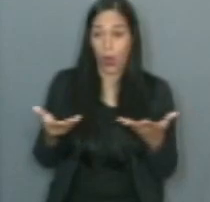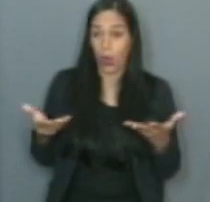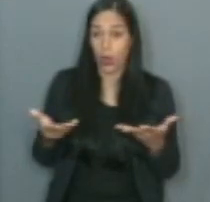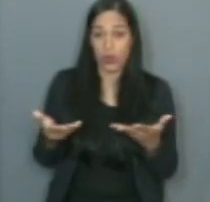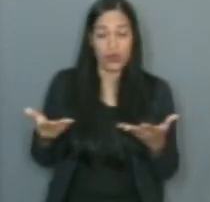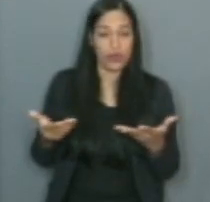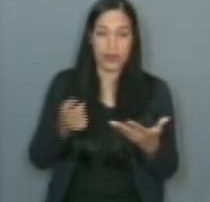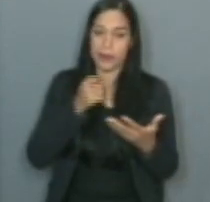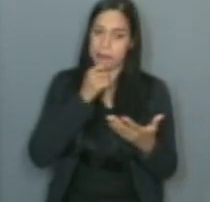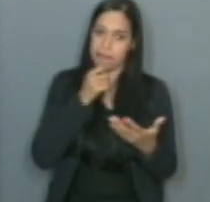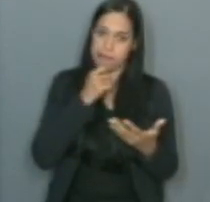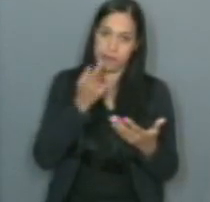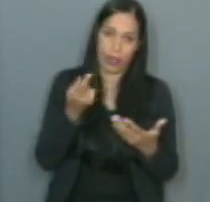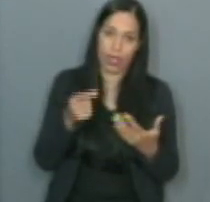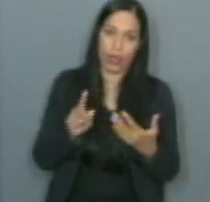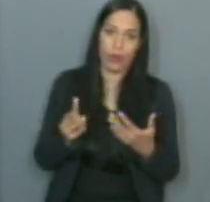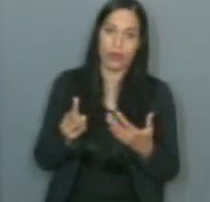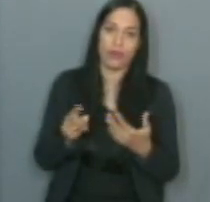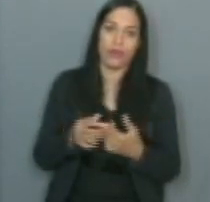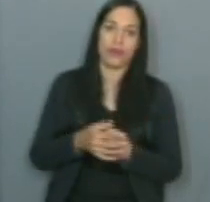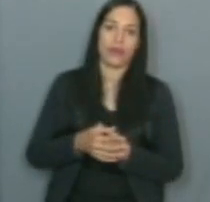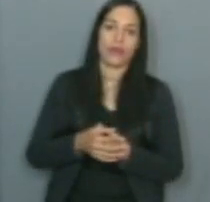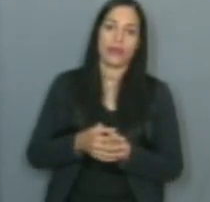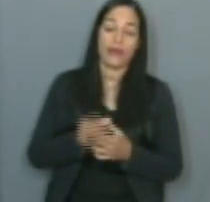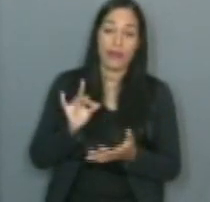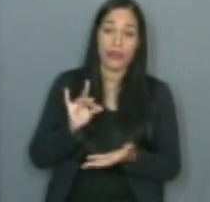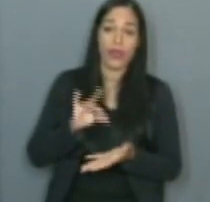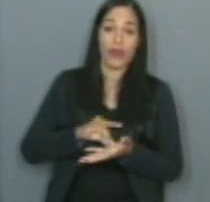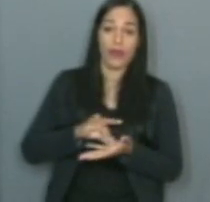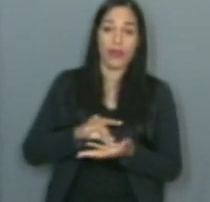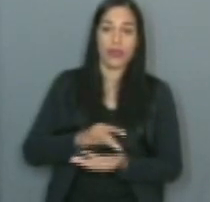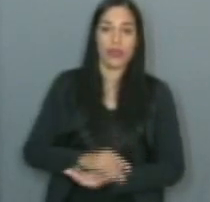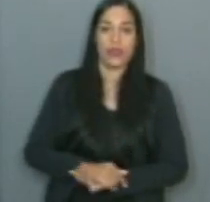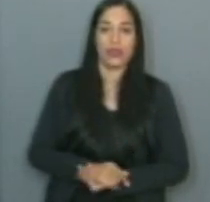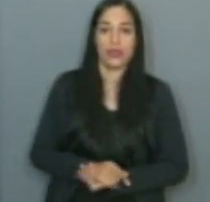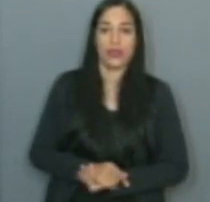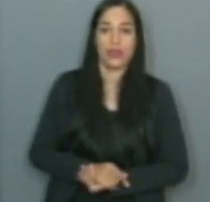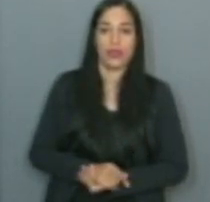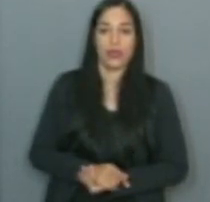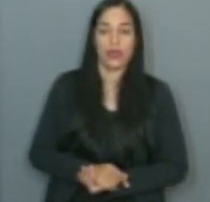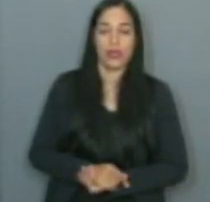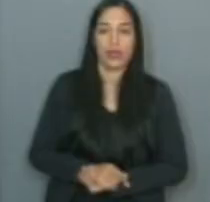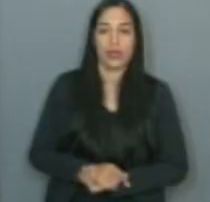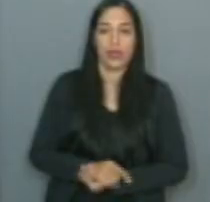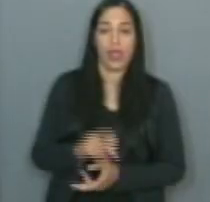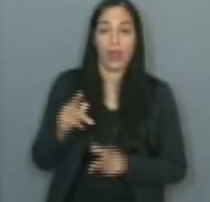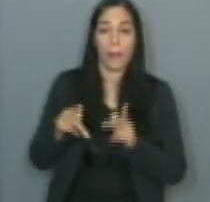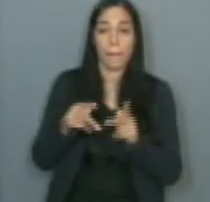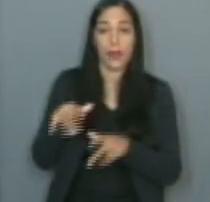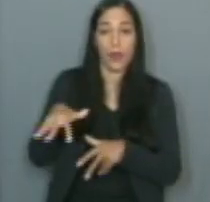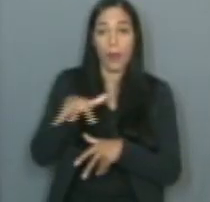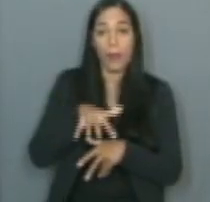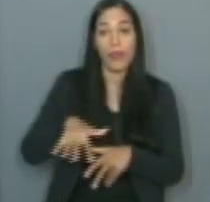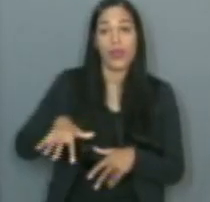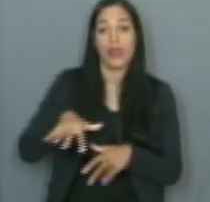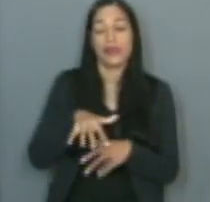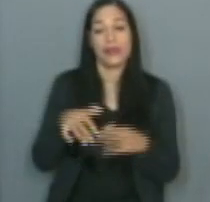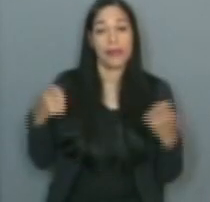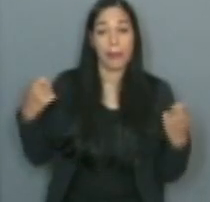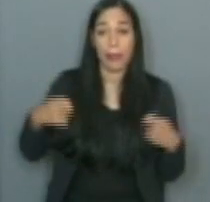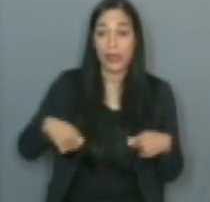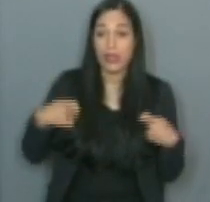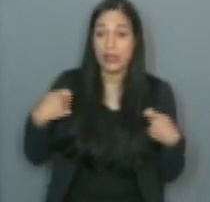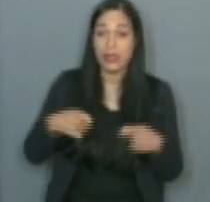função. Não exerce, isso é um fato. Tanto não exerce que a população estava carente de